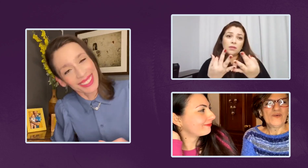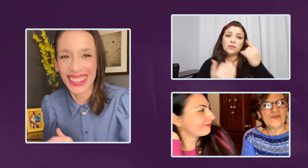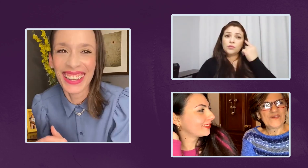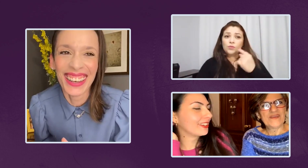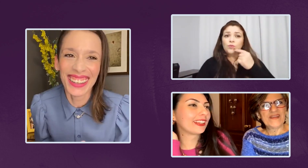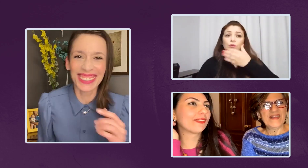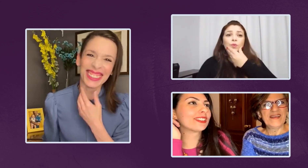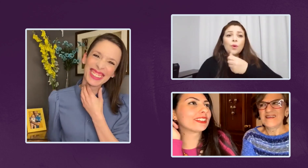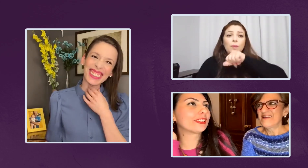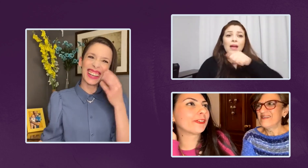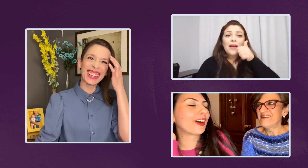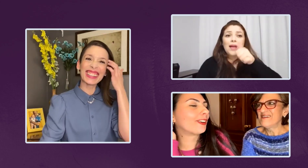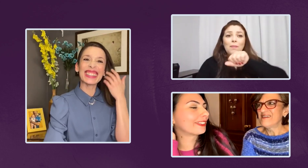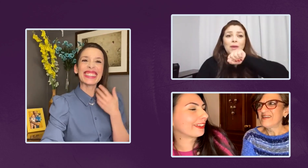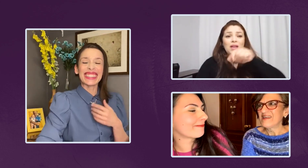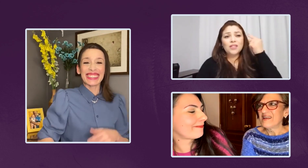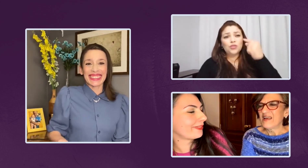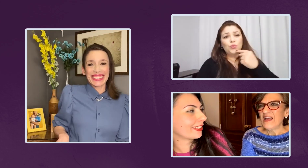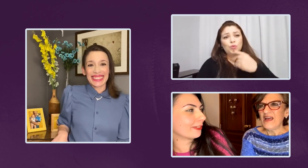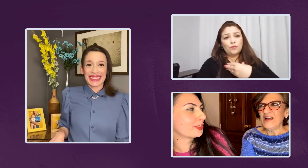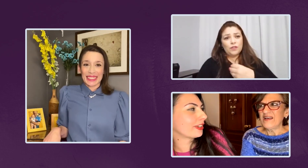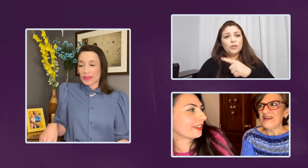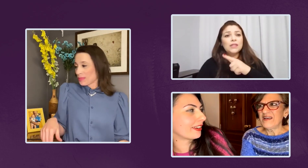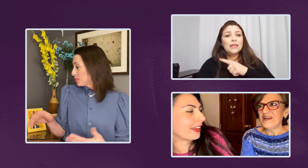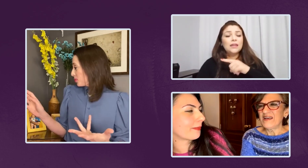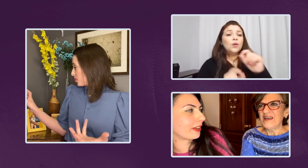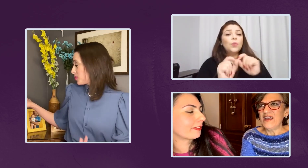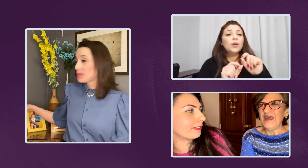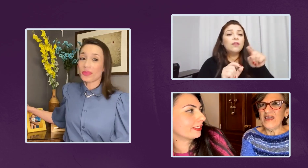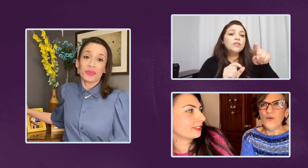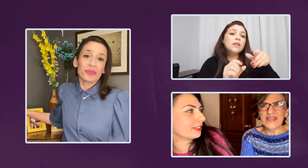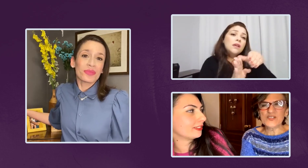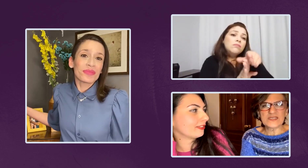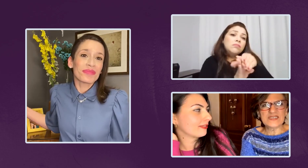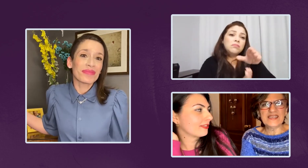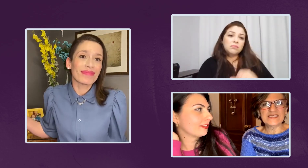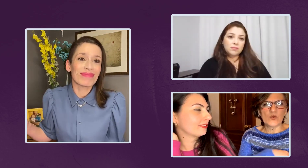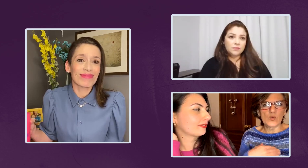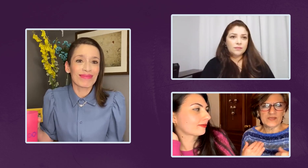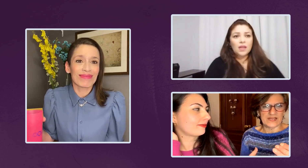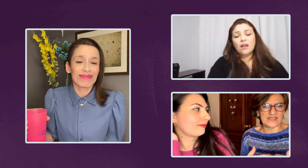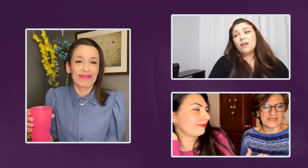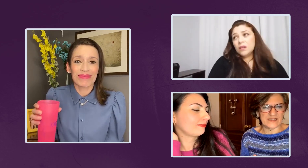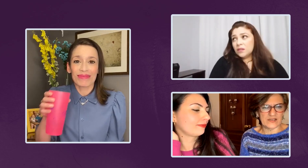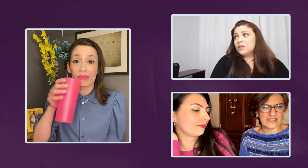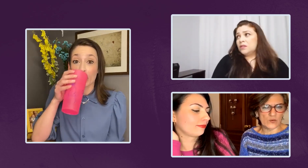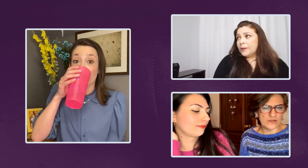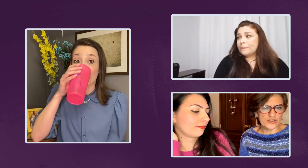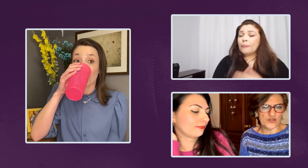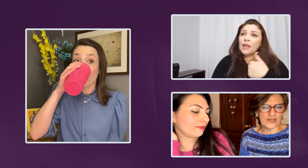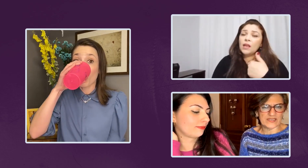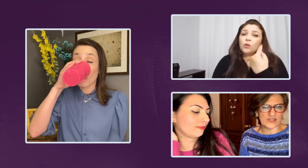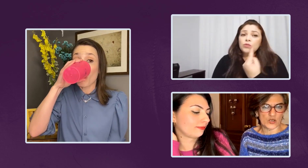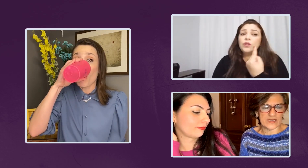O que você sentiu falta? Que não tinha na época? Eu era sozinha nessa luta, nessa luta